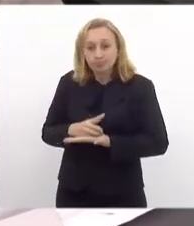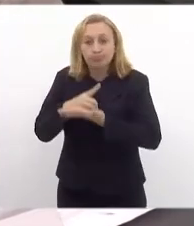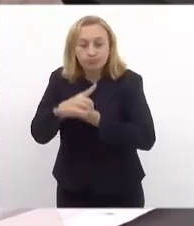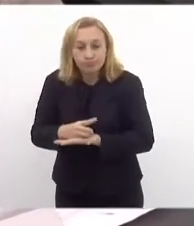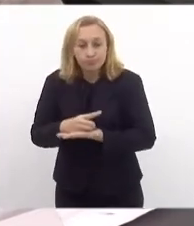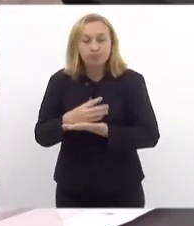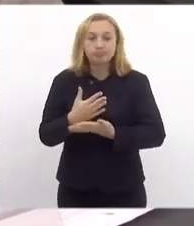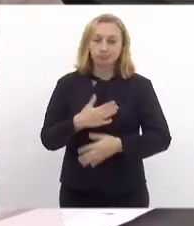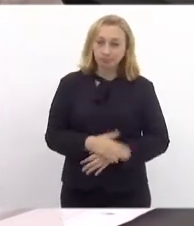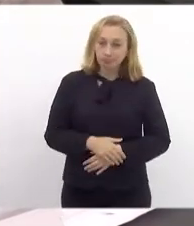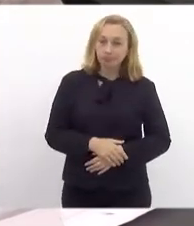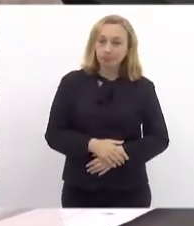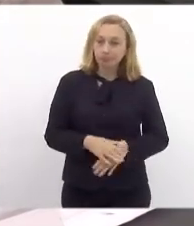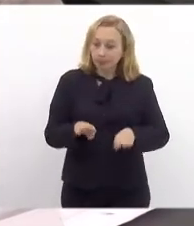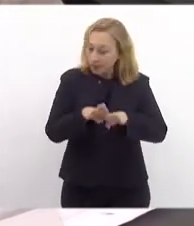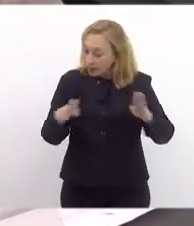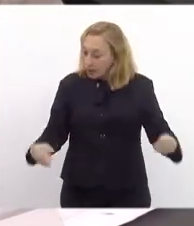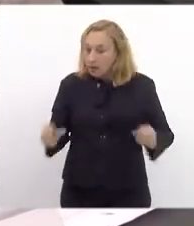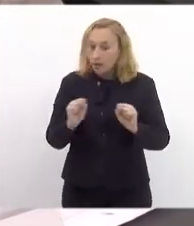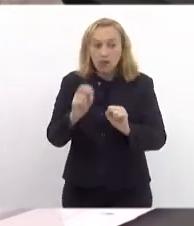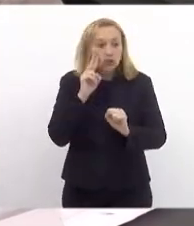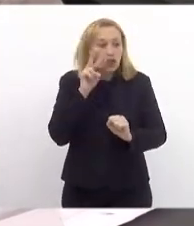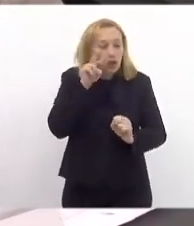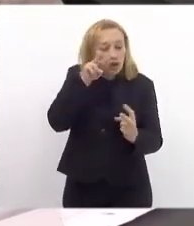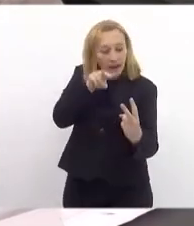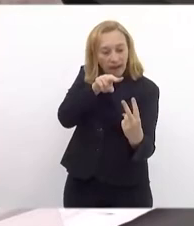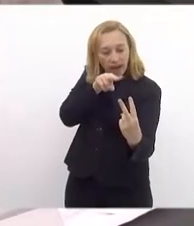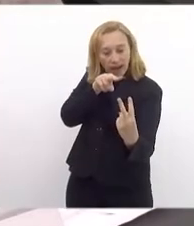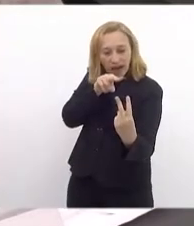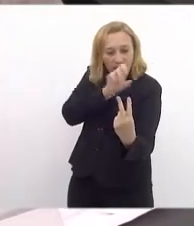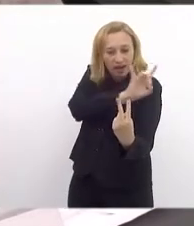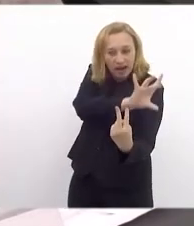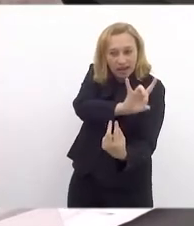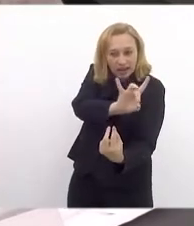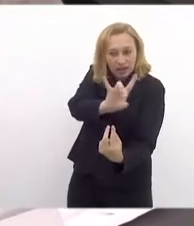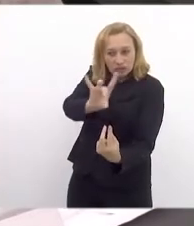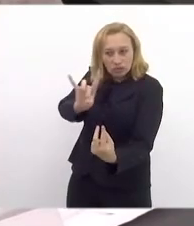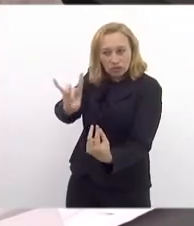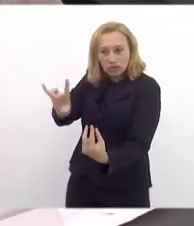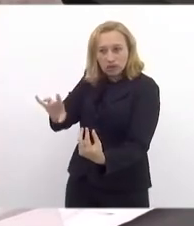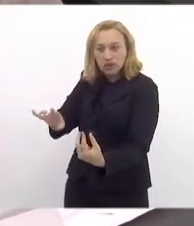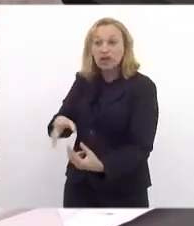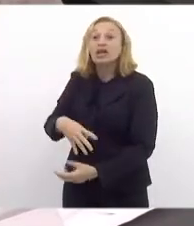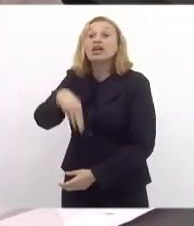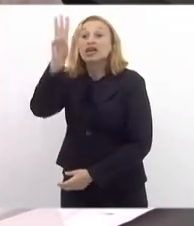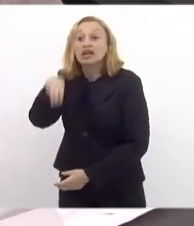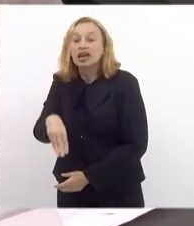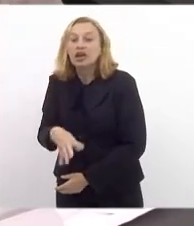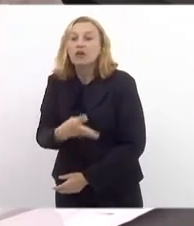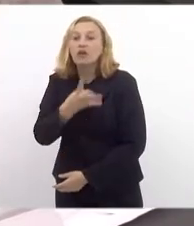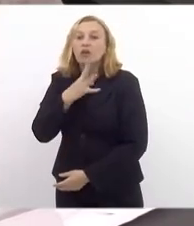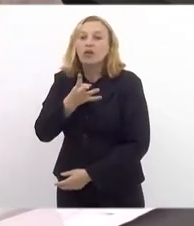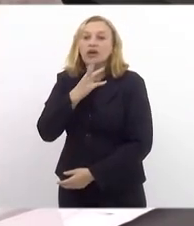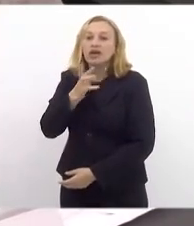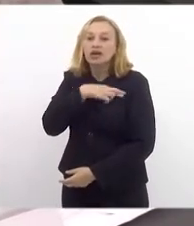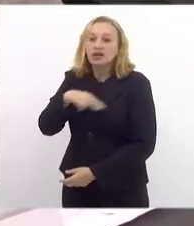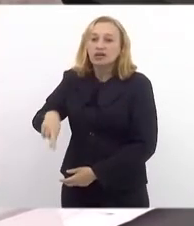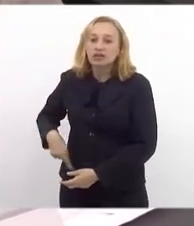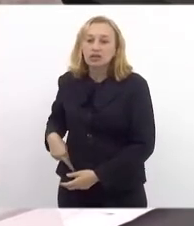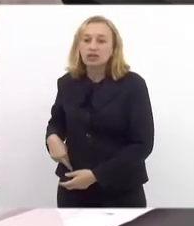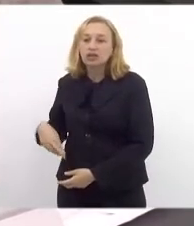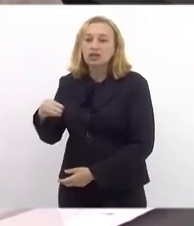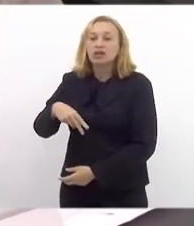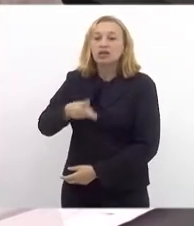aqui nessa mesa aqui em todo mundo eu posso olhar no olho de cada um de vocês que estão aqui que conhece a postura republicana que eu sempre